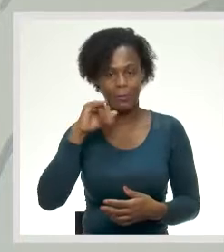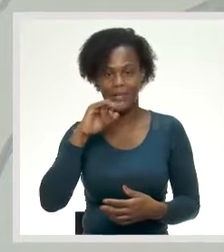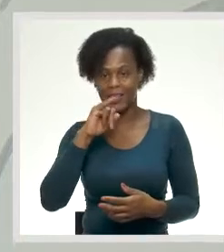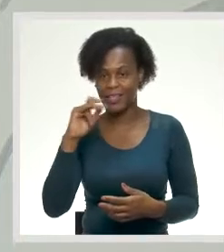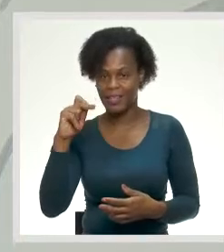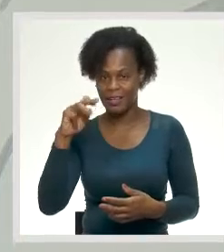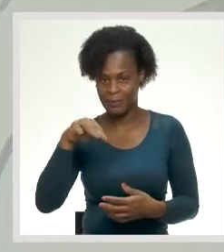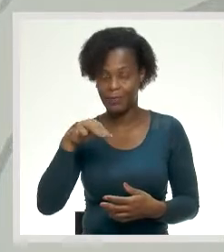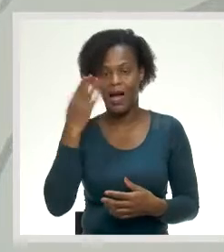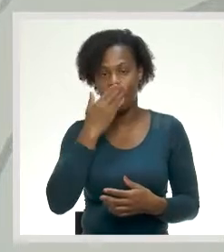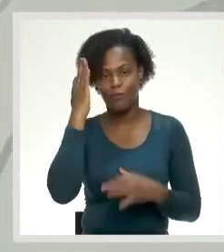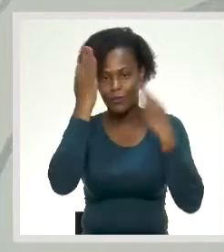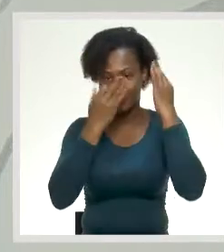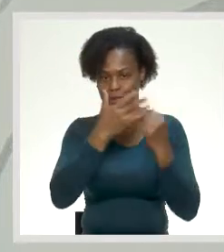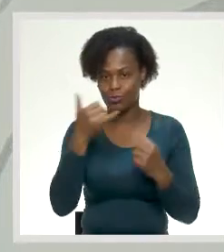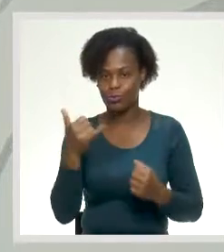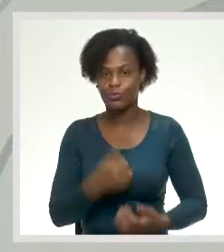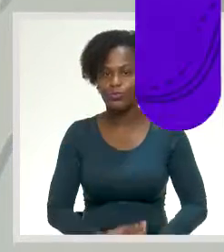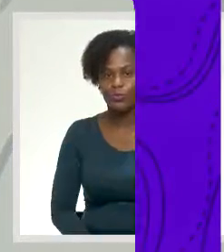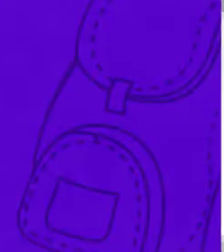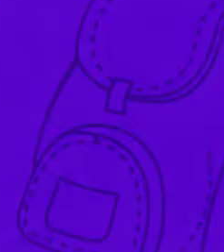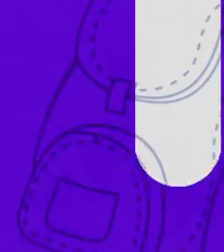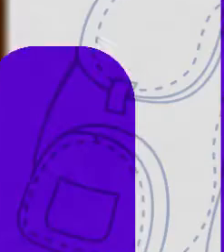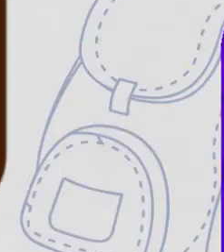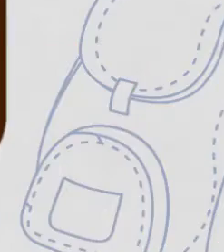aulas de Filosofia do 12º ano.